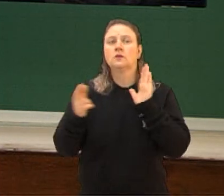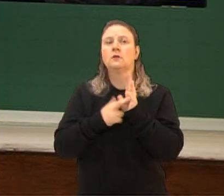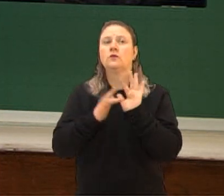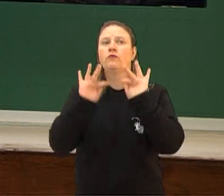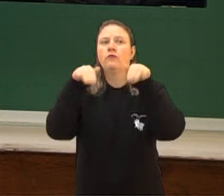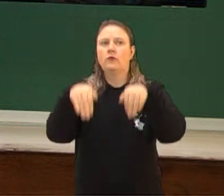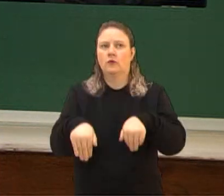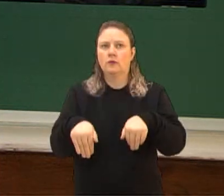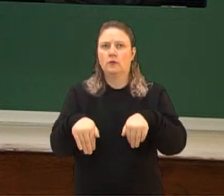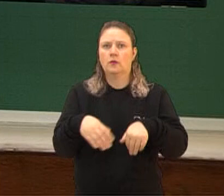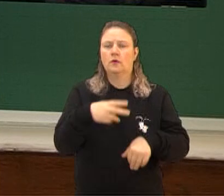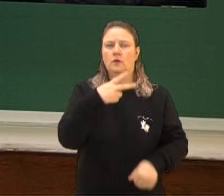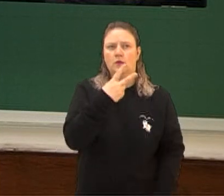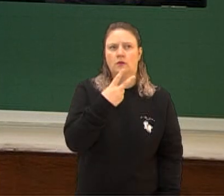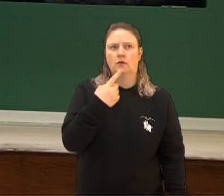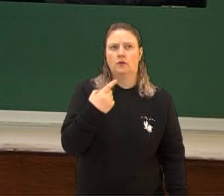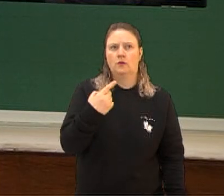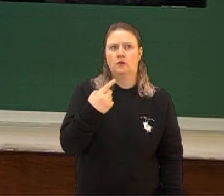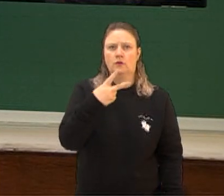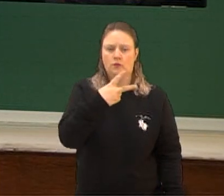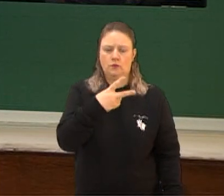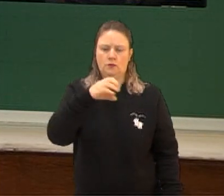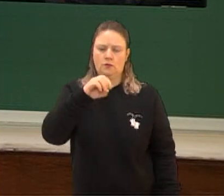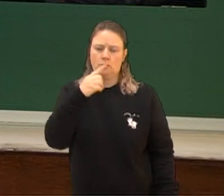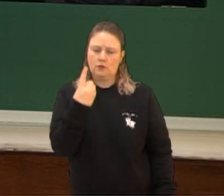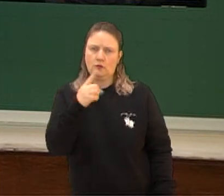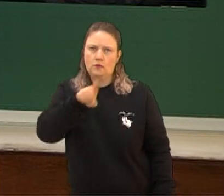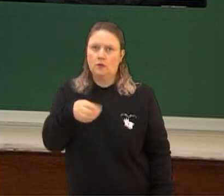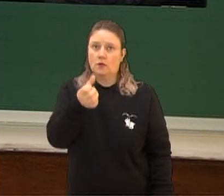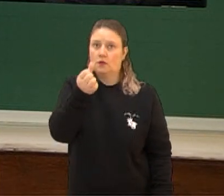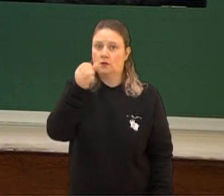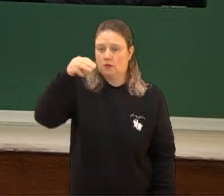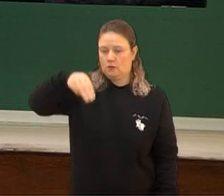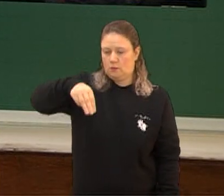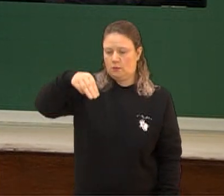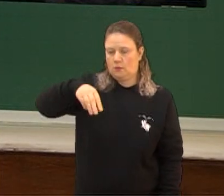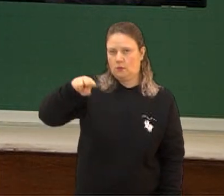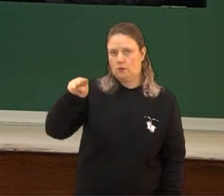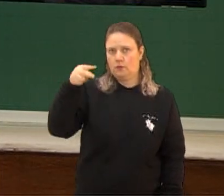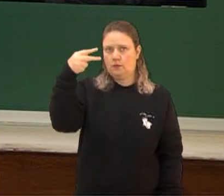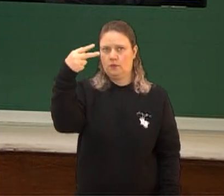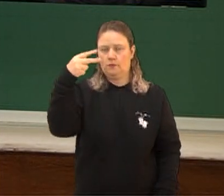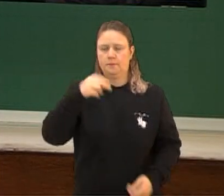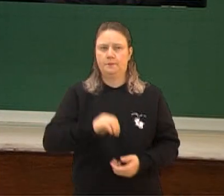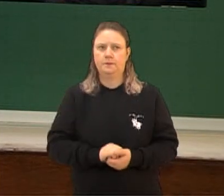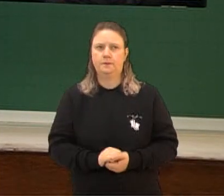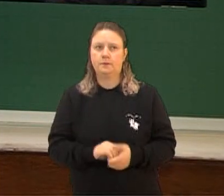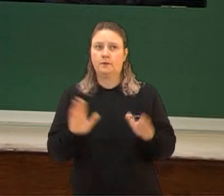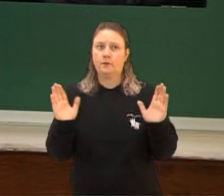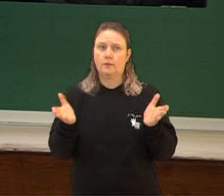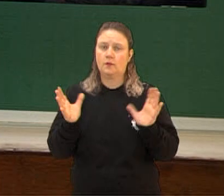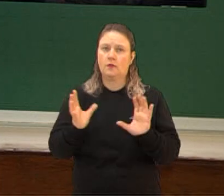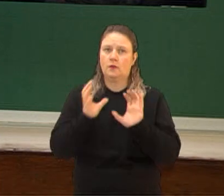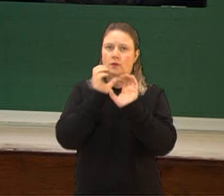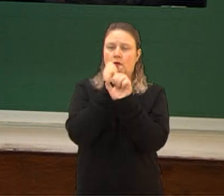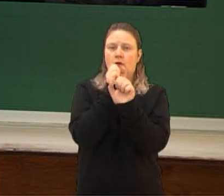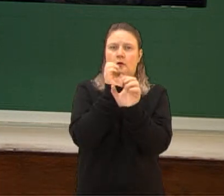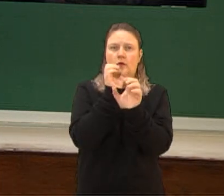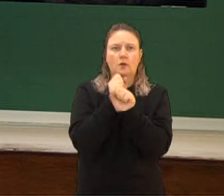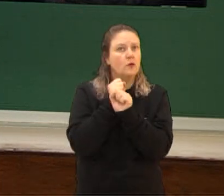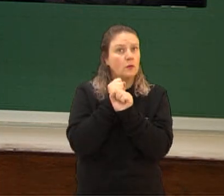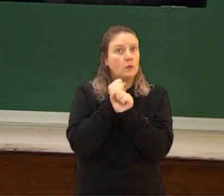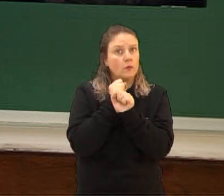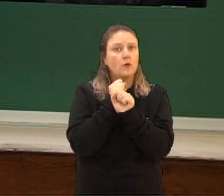lateral, 201,6 metros quadrados. Agora eu somo esses 201 aos 20, que são a área da